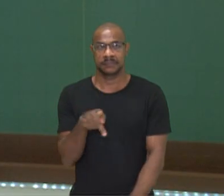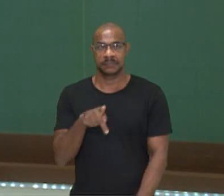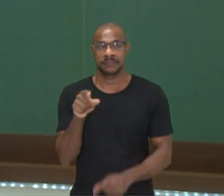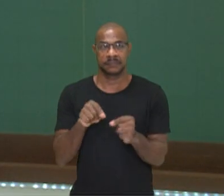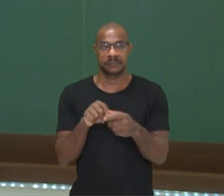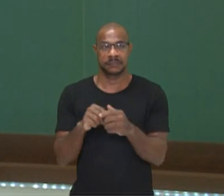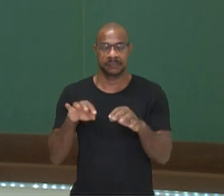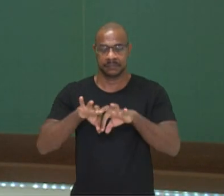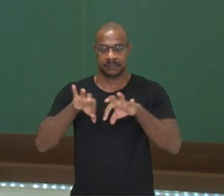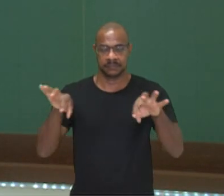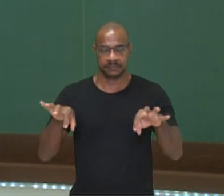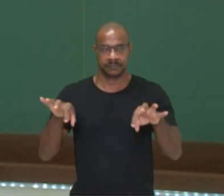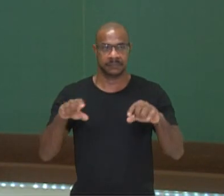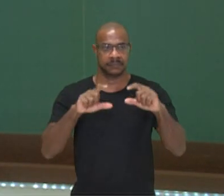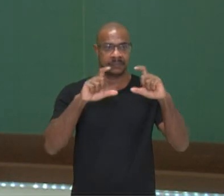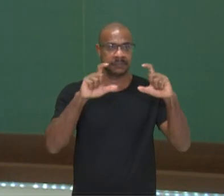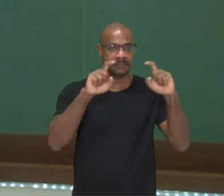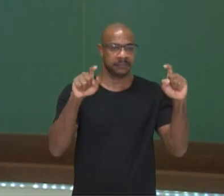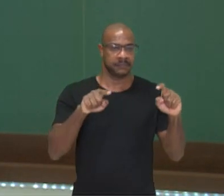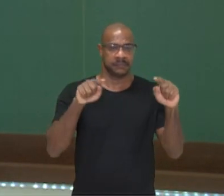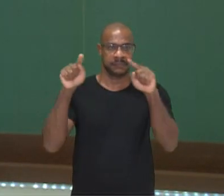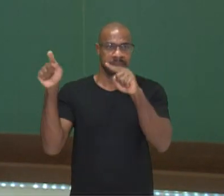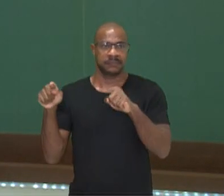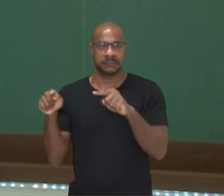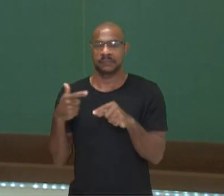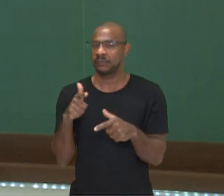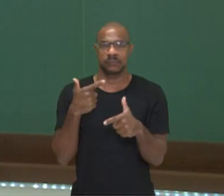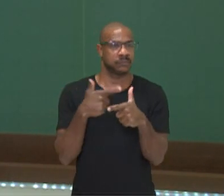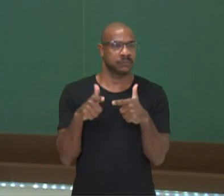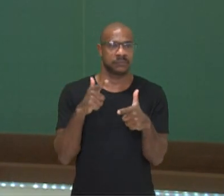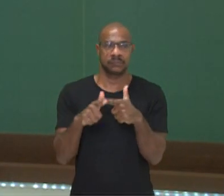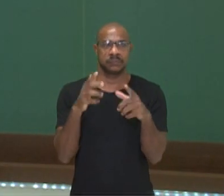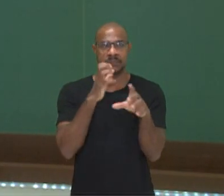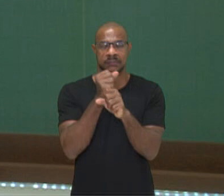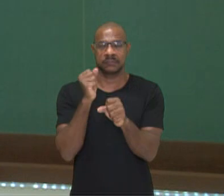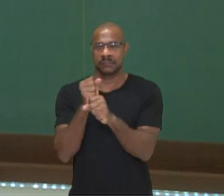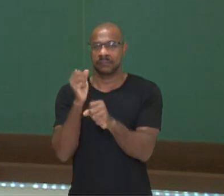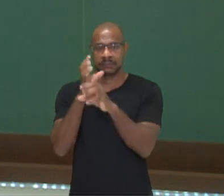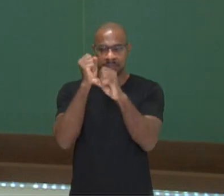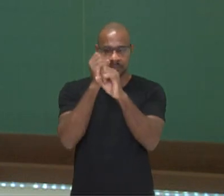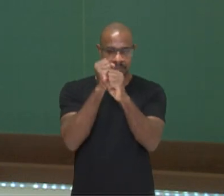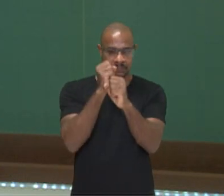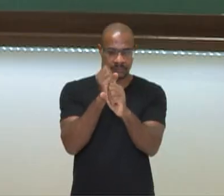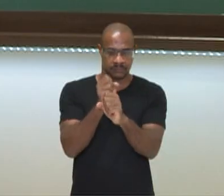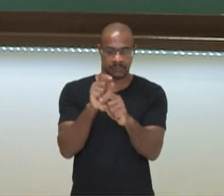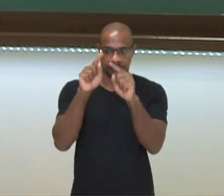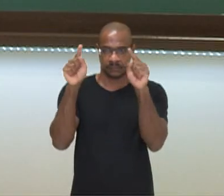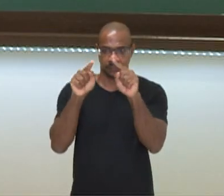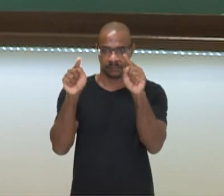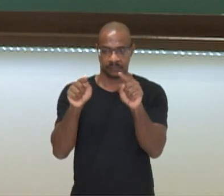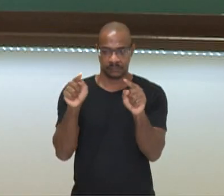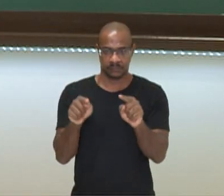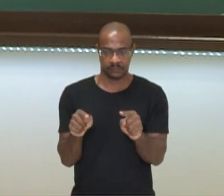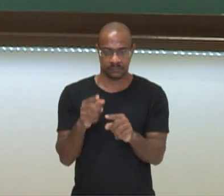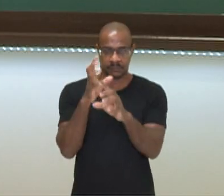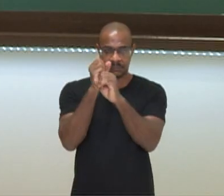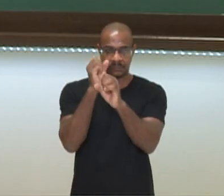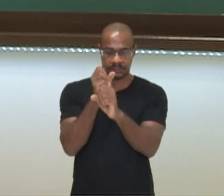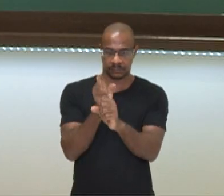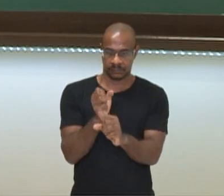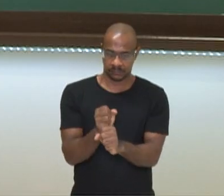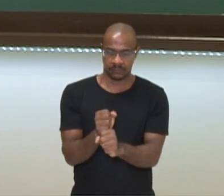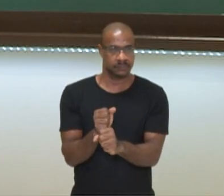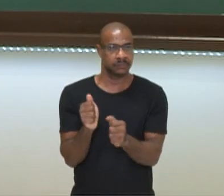está separado esses parênteses aqui, não teve problema eu já ir resolvendo os parênteses junto, né, conforme